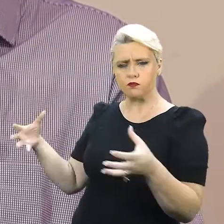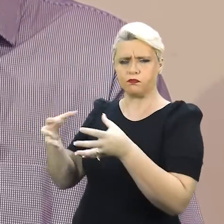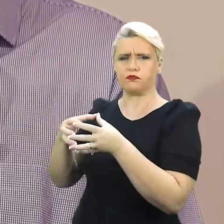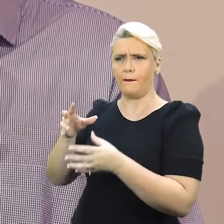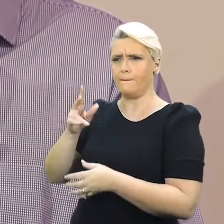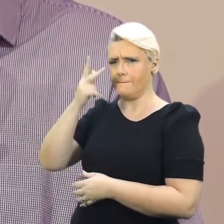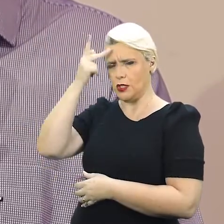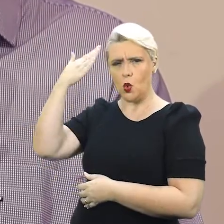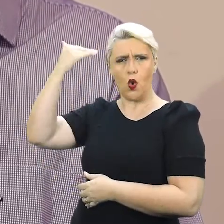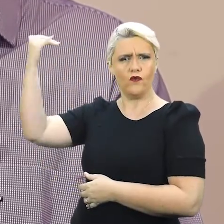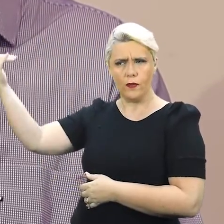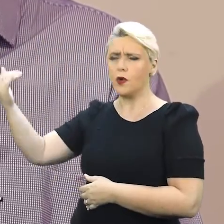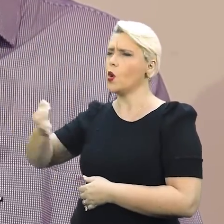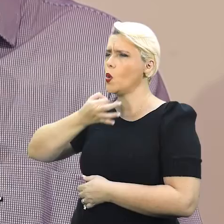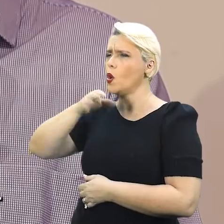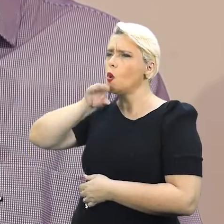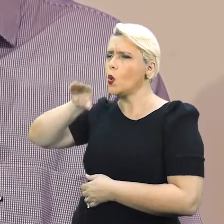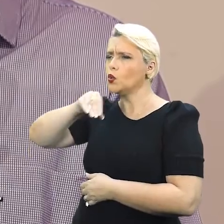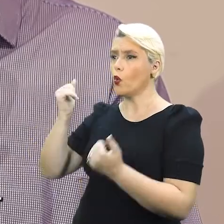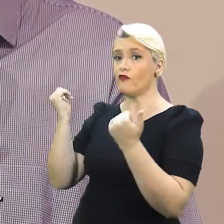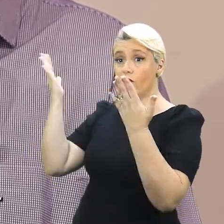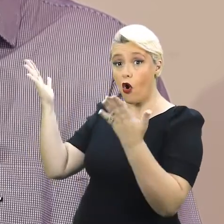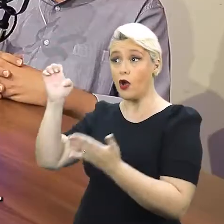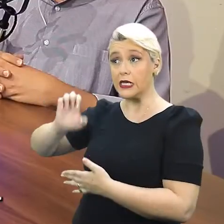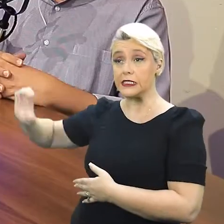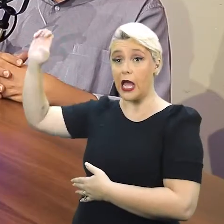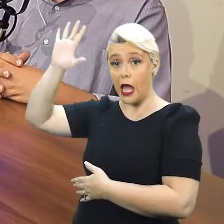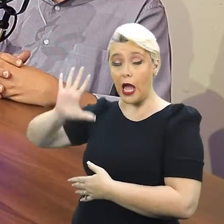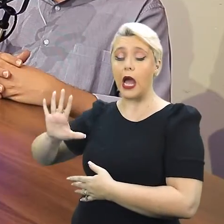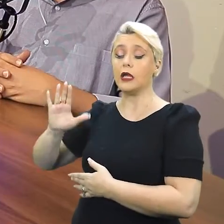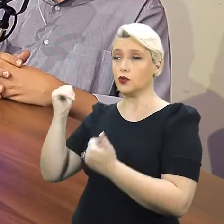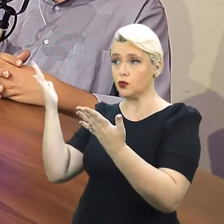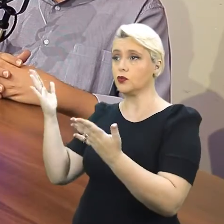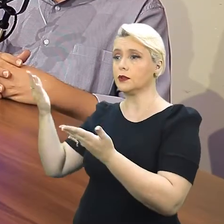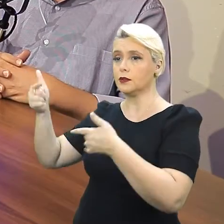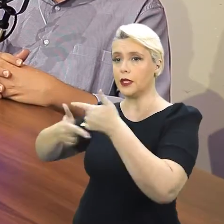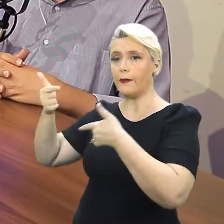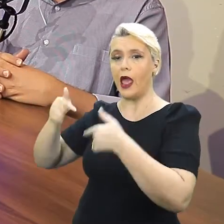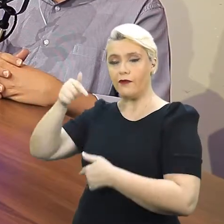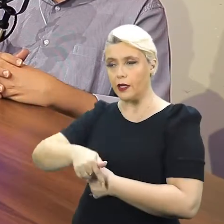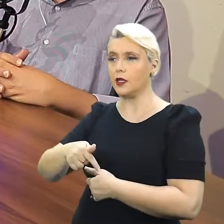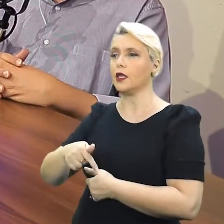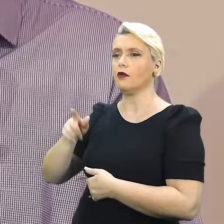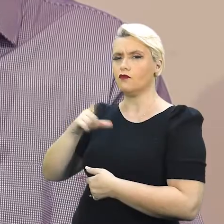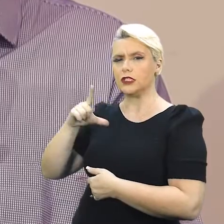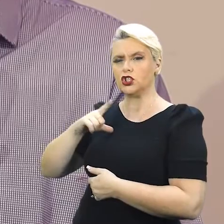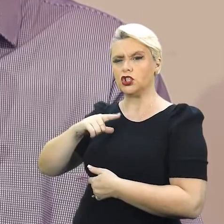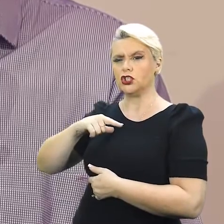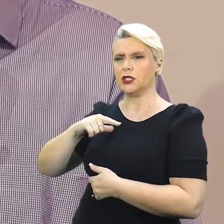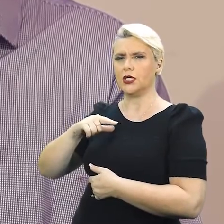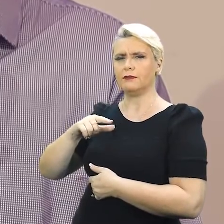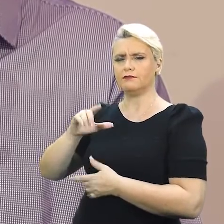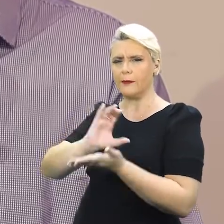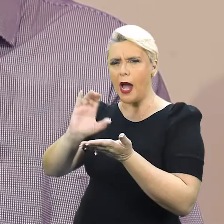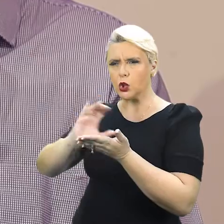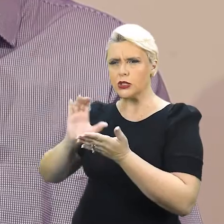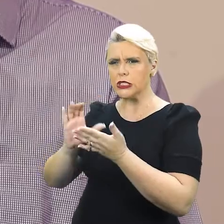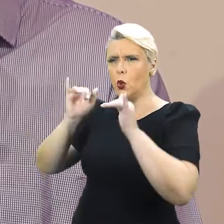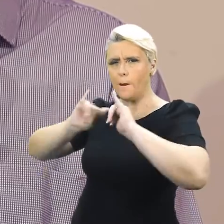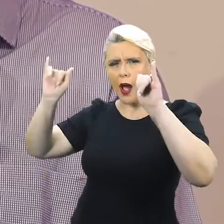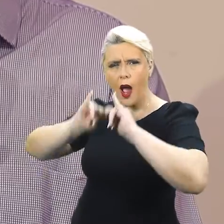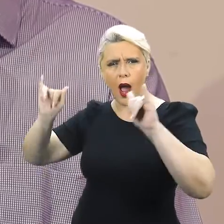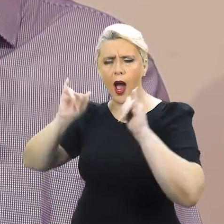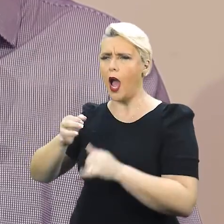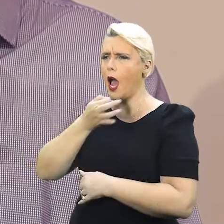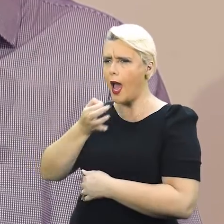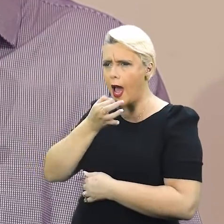inclusive locutores de fora trabalhavam aqui. Você tinha uma carteira aí de grandes anunciantes, né?